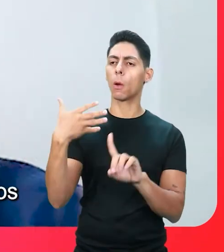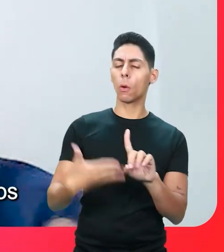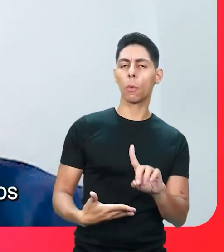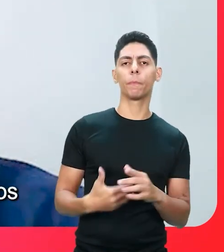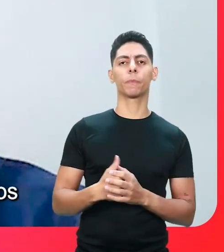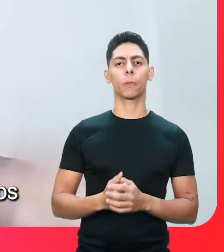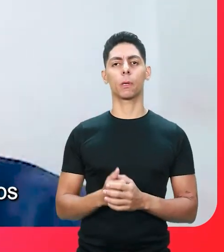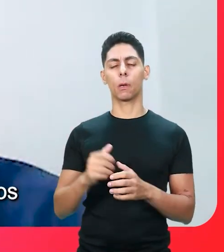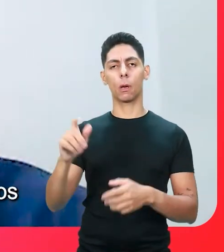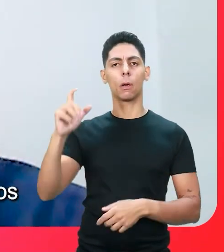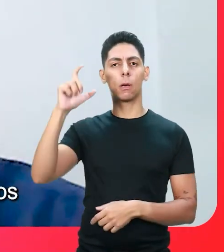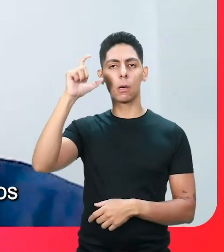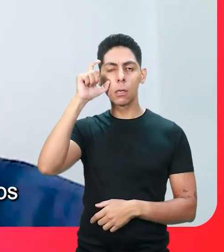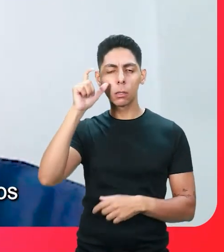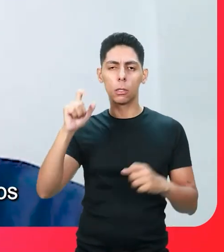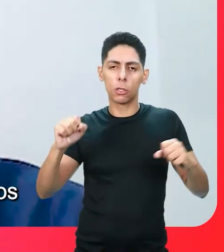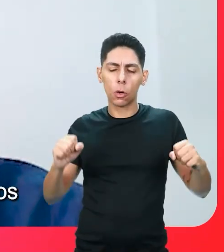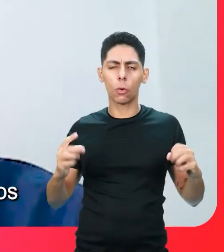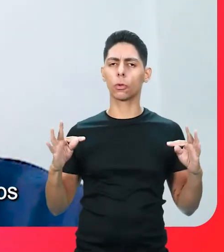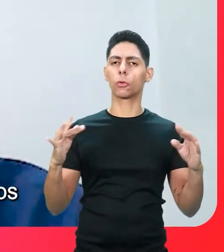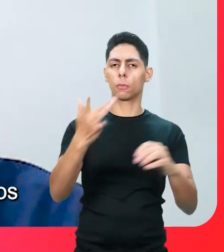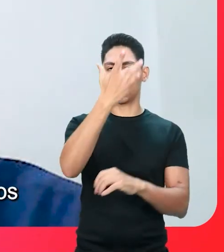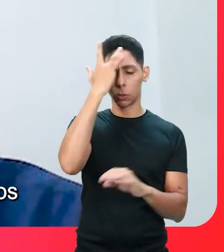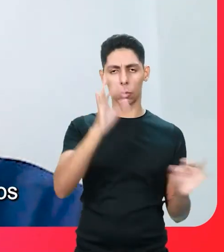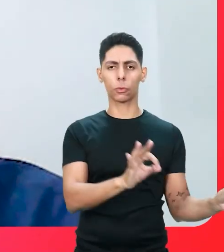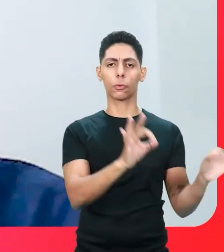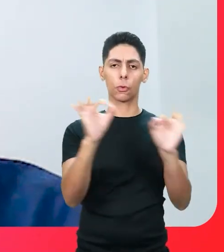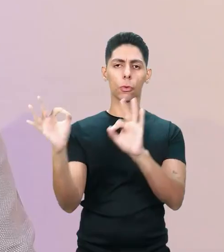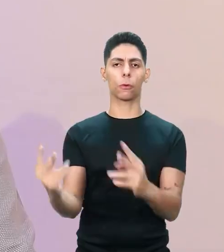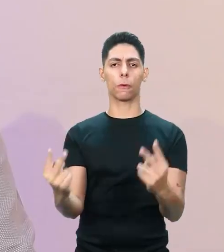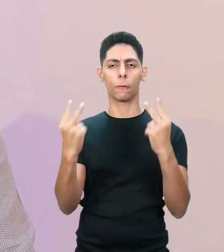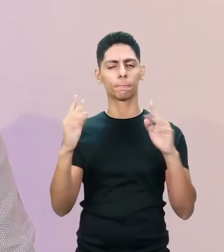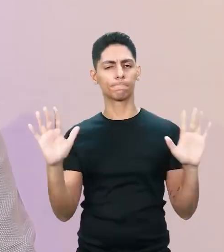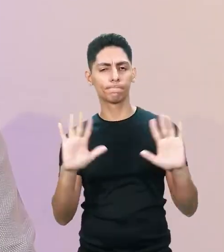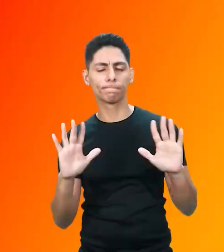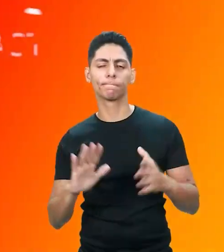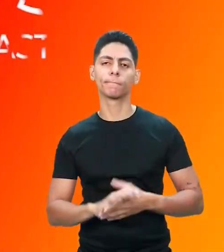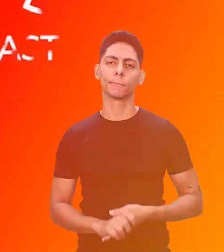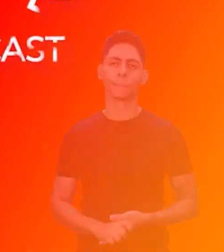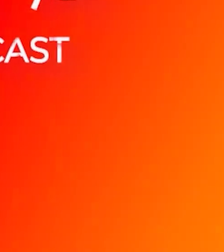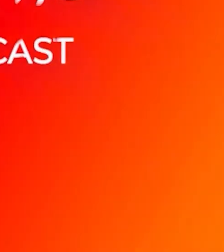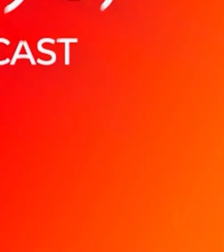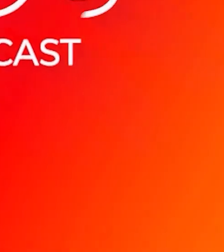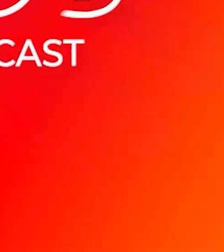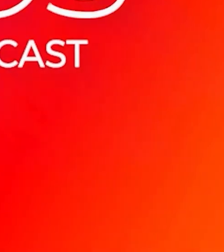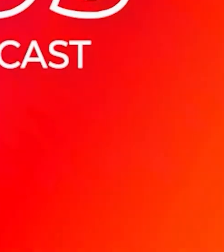abraço, Antônio e todos que acompanham Acessos Podcast. É uma honra. Valeu.